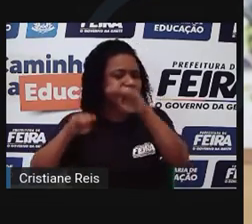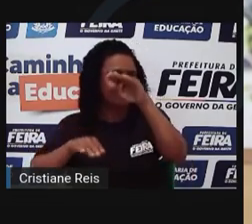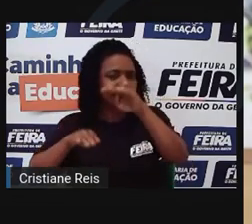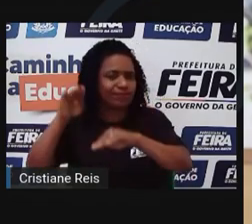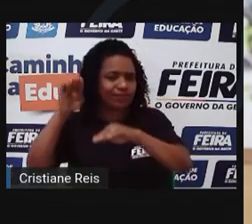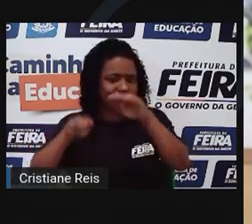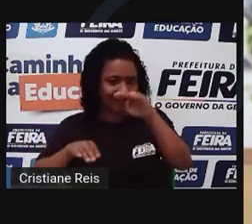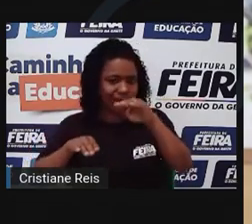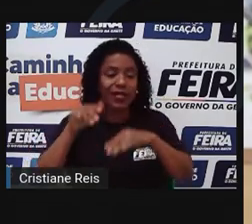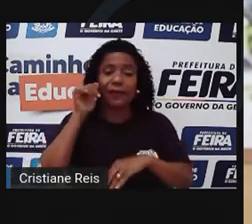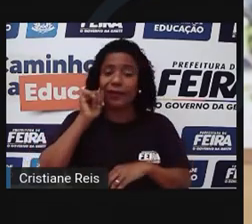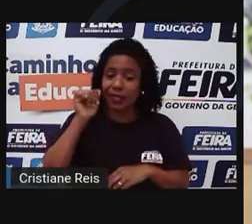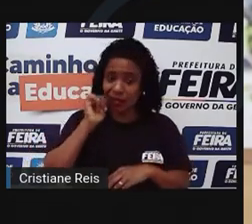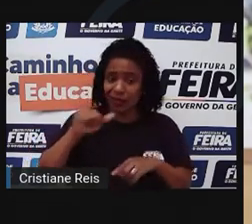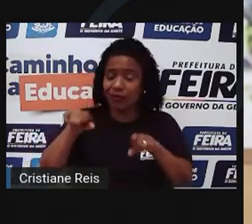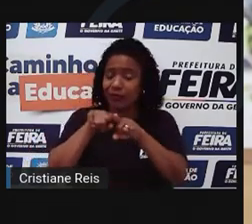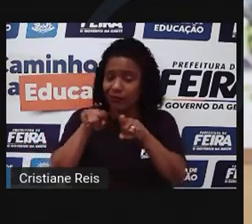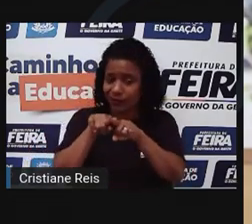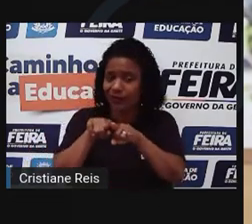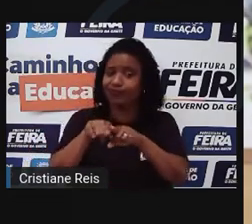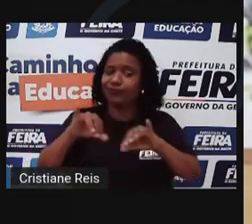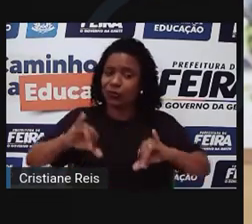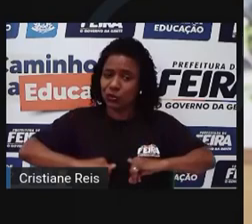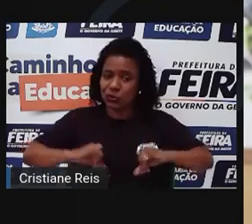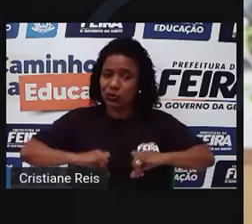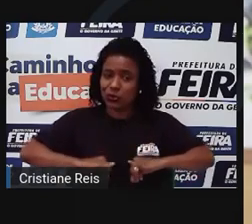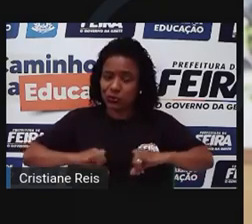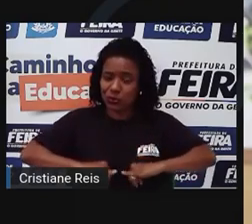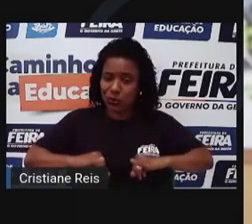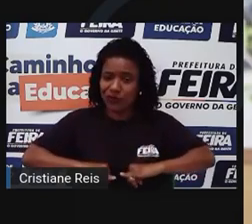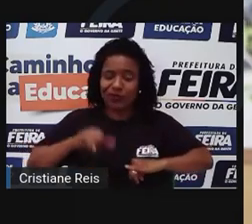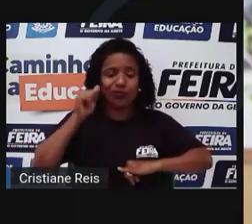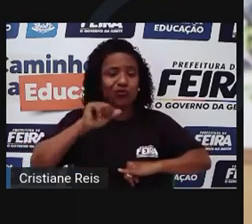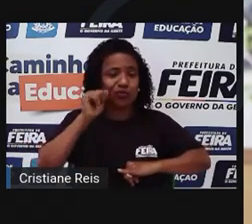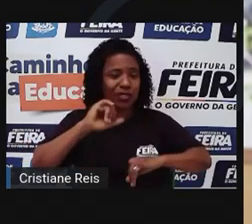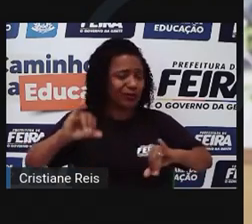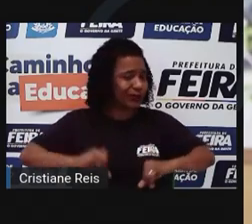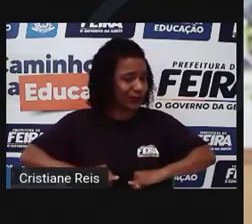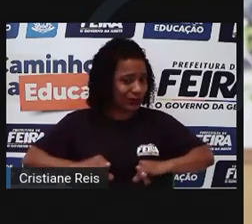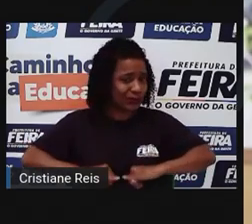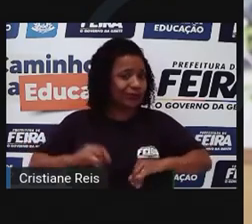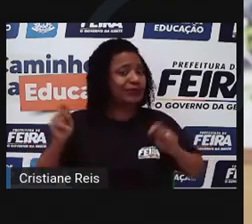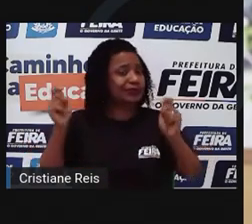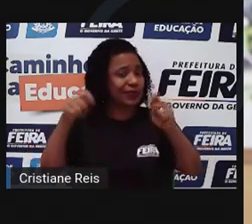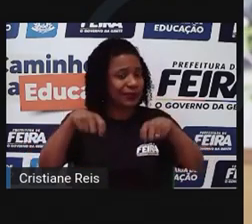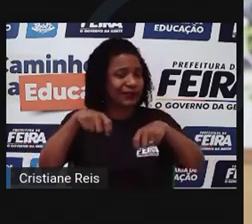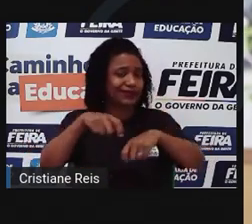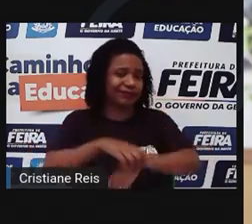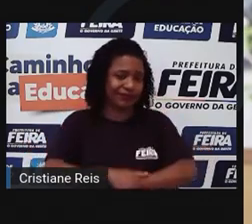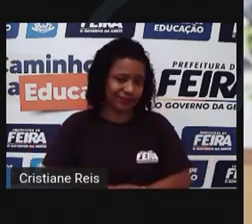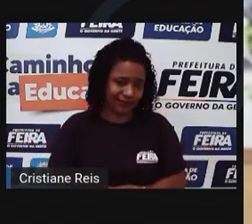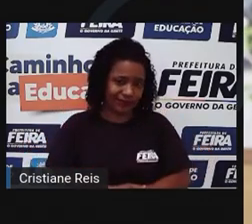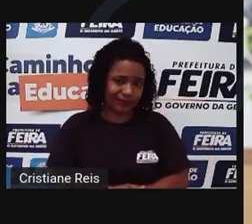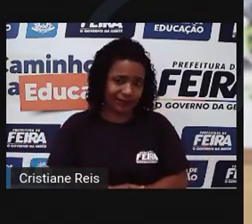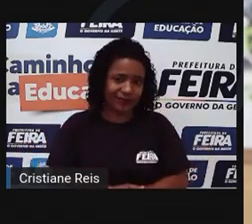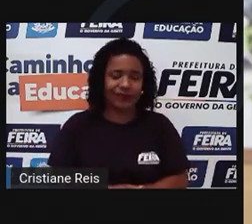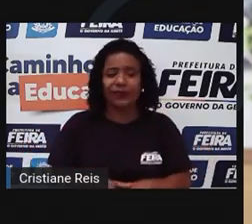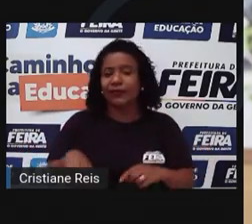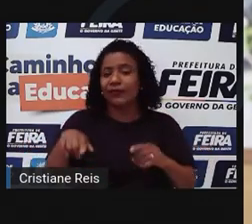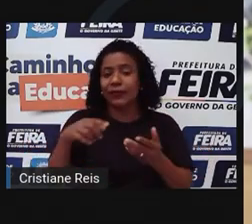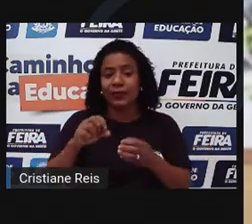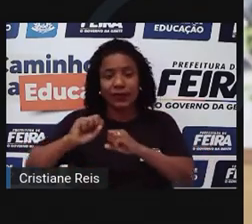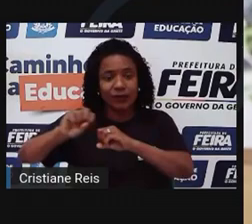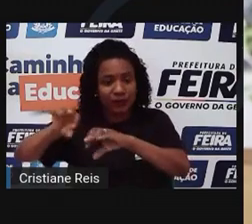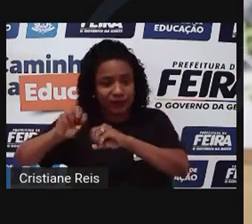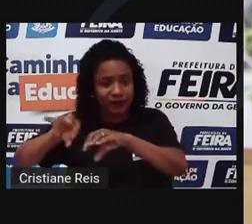as meninas negras também são vulneráveis, as mulheres em geral podem ser vulneráveis. Acho que a educação, ela tem um viés